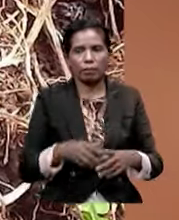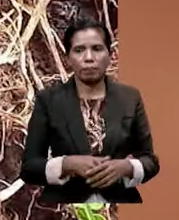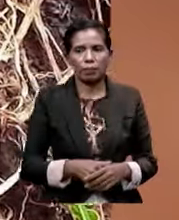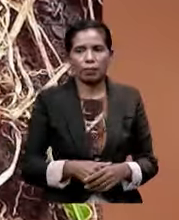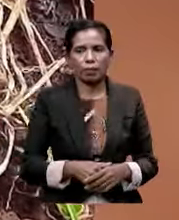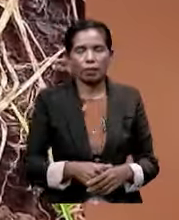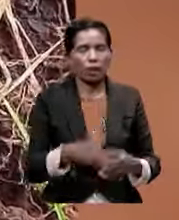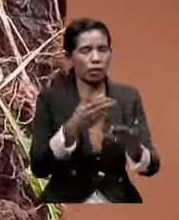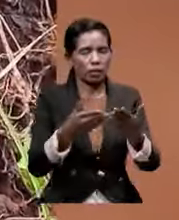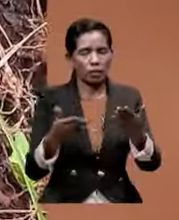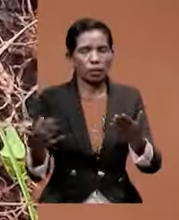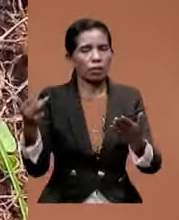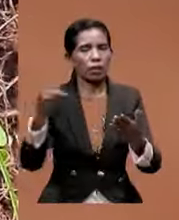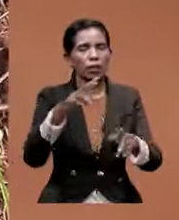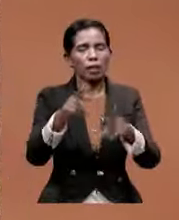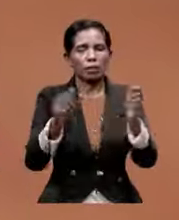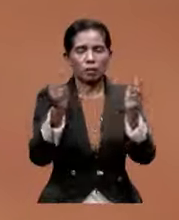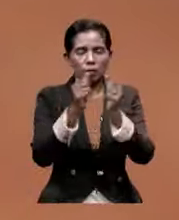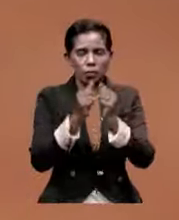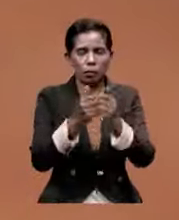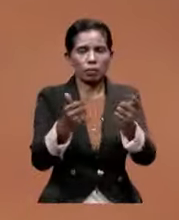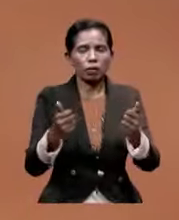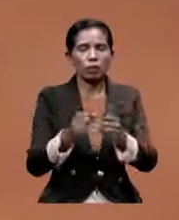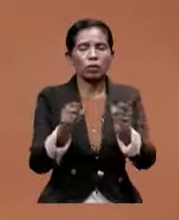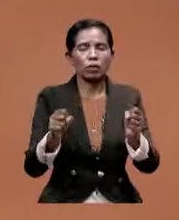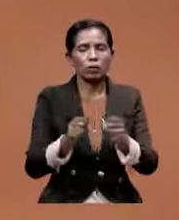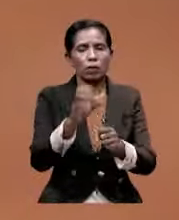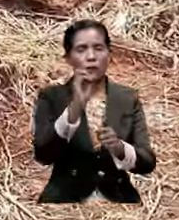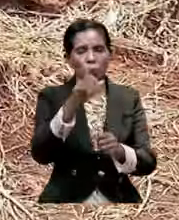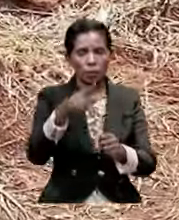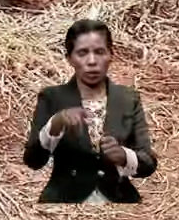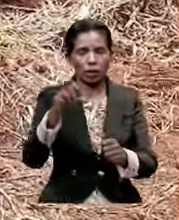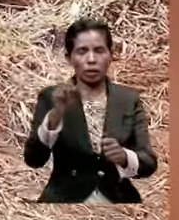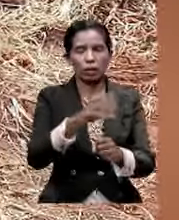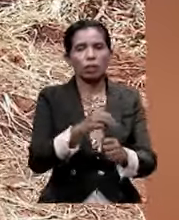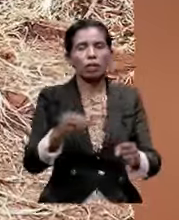cuanto material explosivo ne, komunidade hamutu ko autorare suku, OPS, asegura hela iha